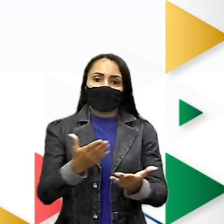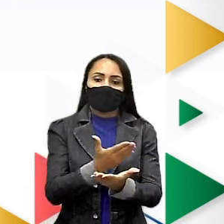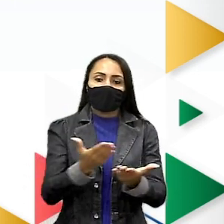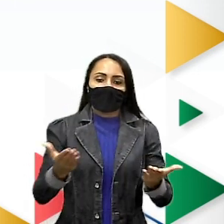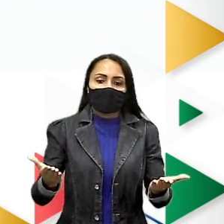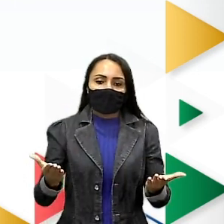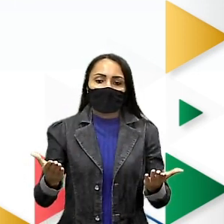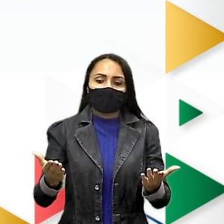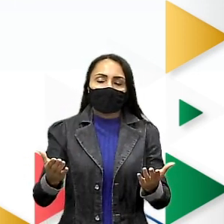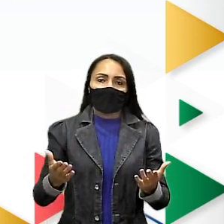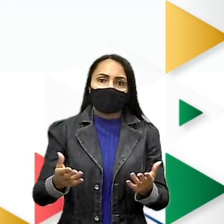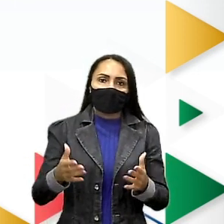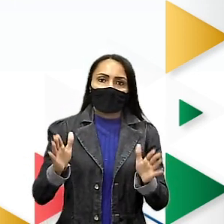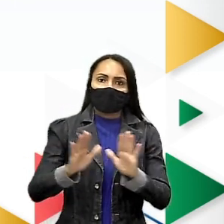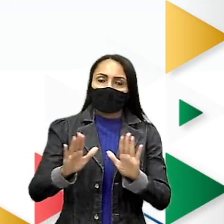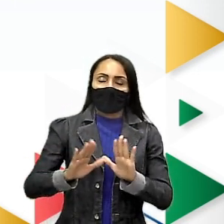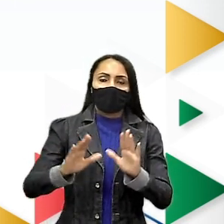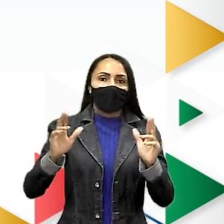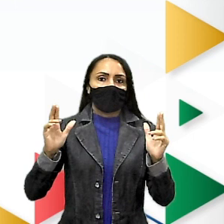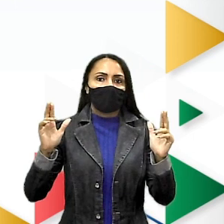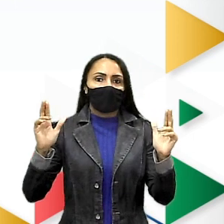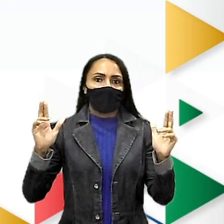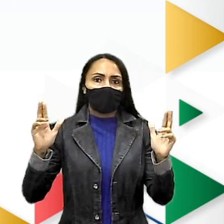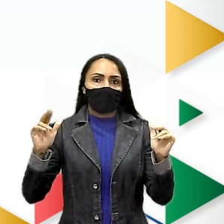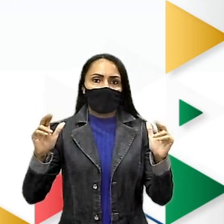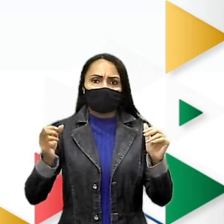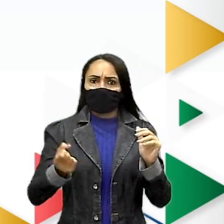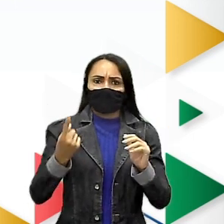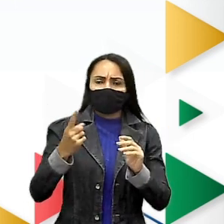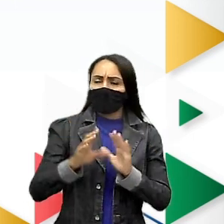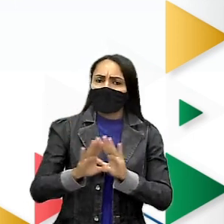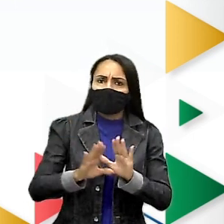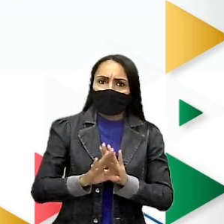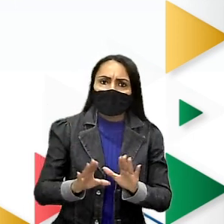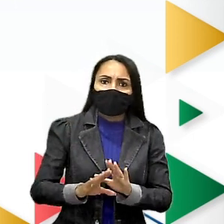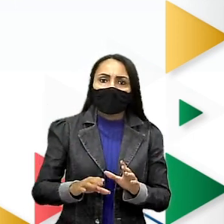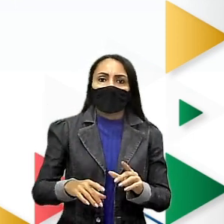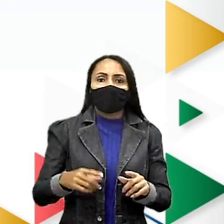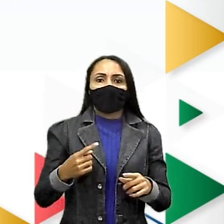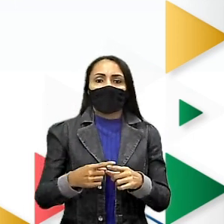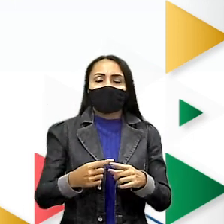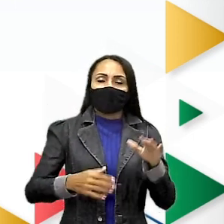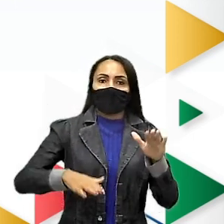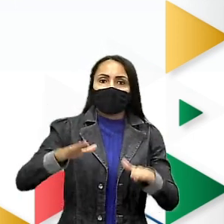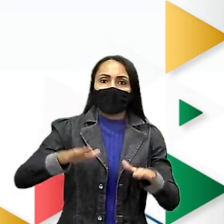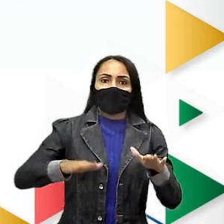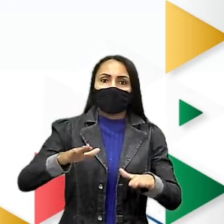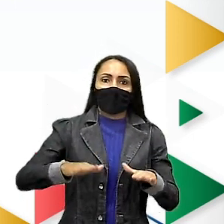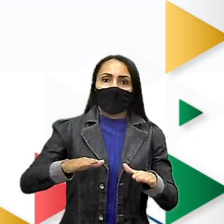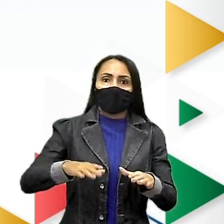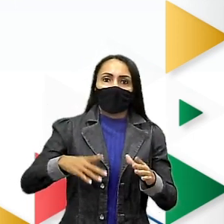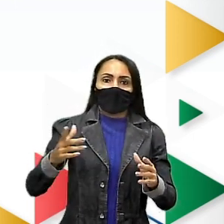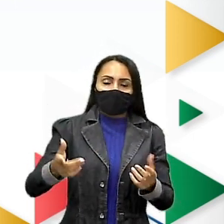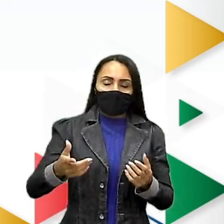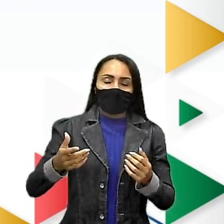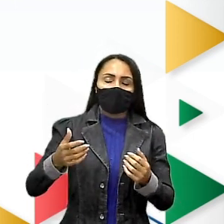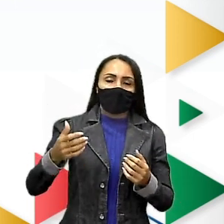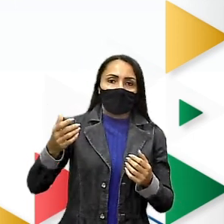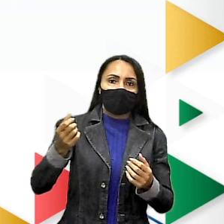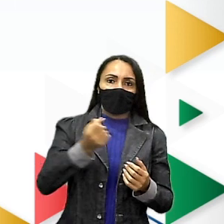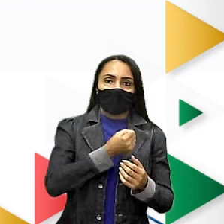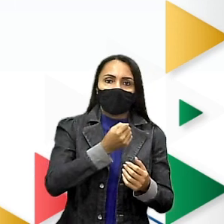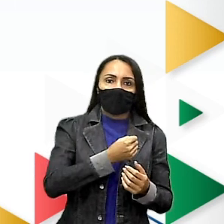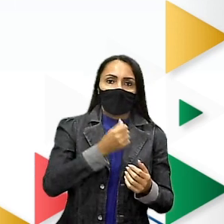que não é um assunto estranho, porque notação científica vai depender de potenciação, tá? Se